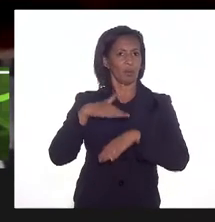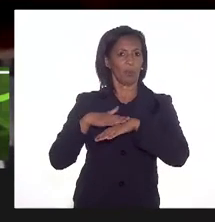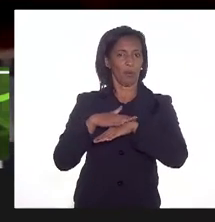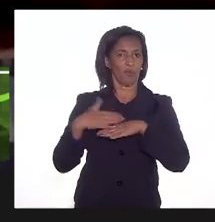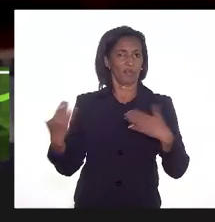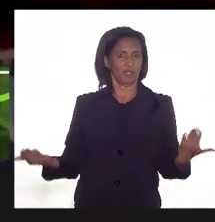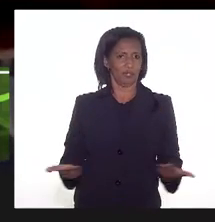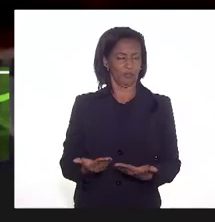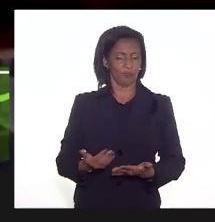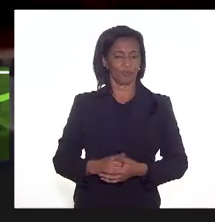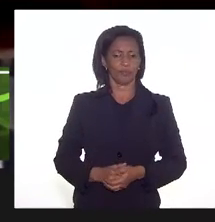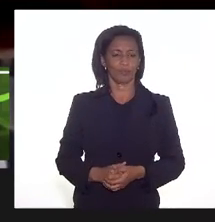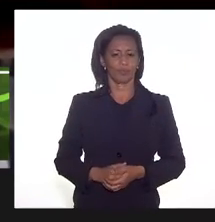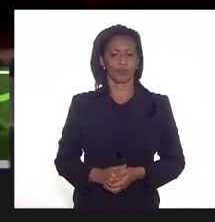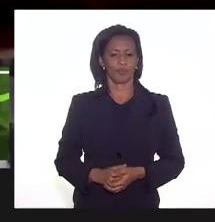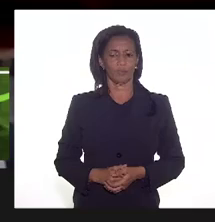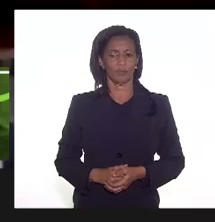aqui